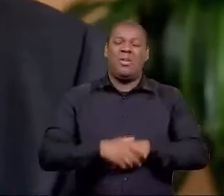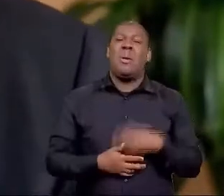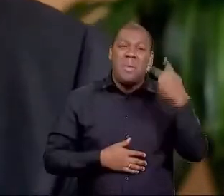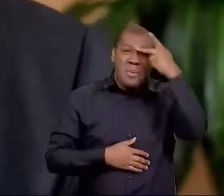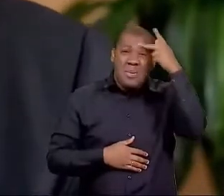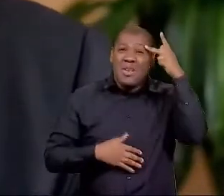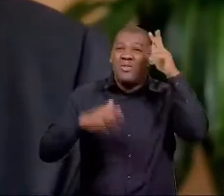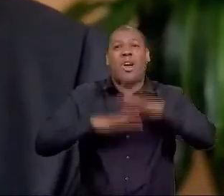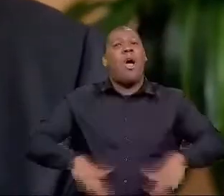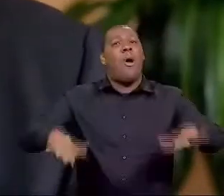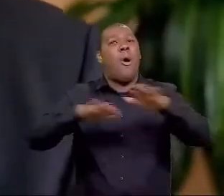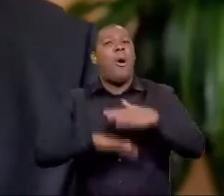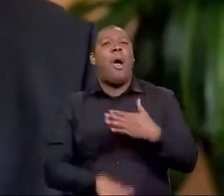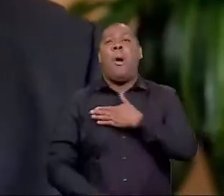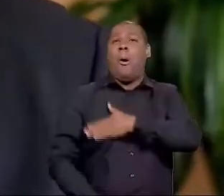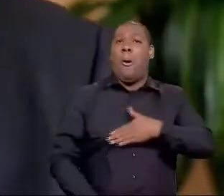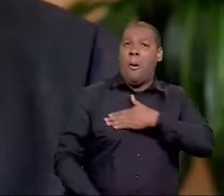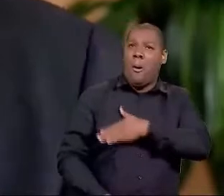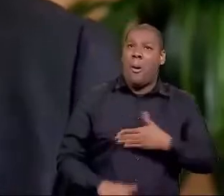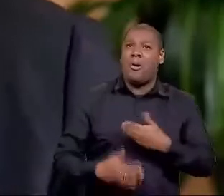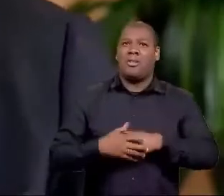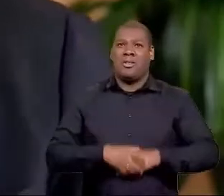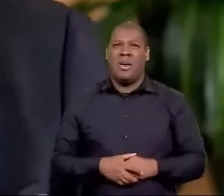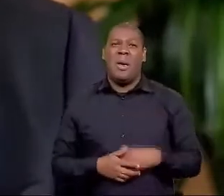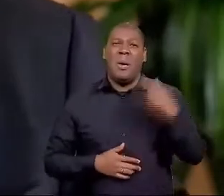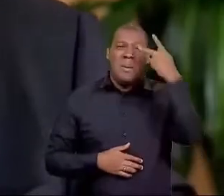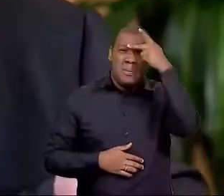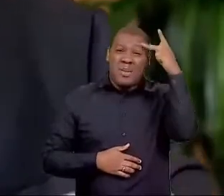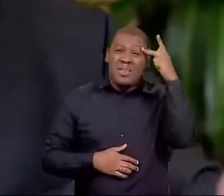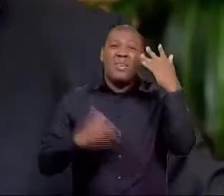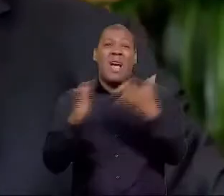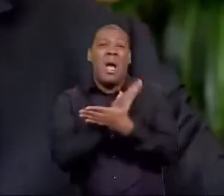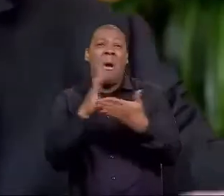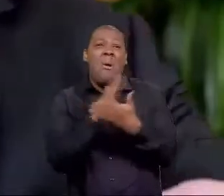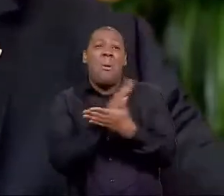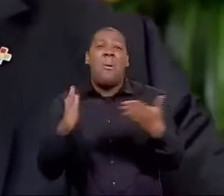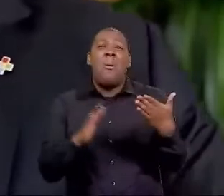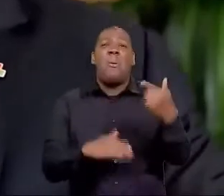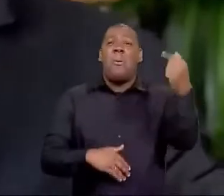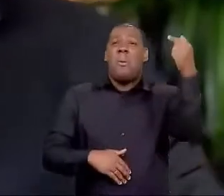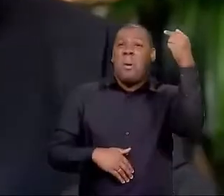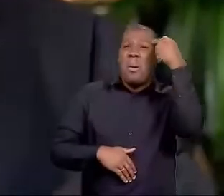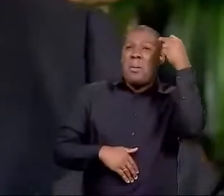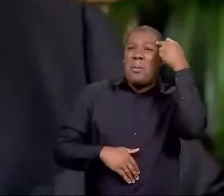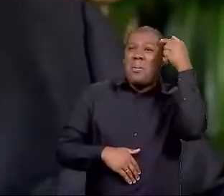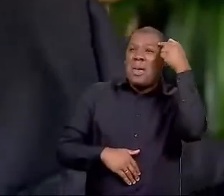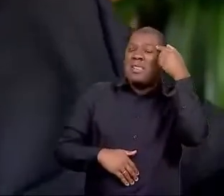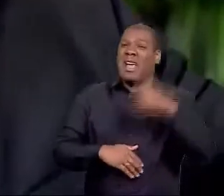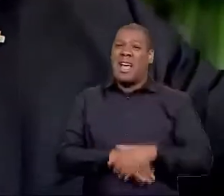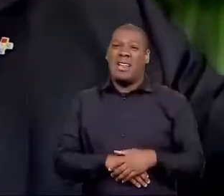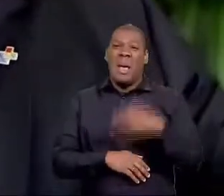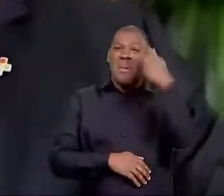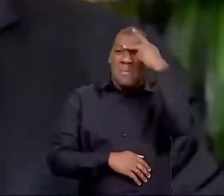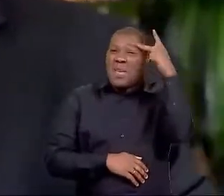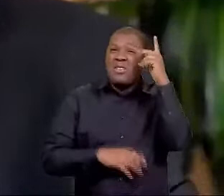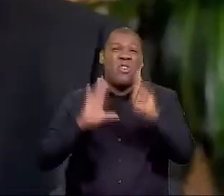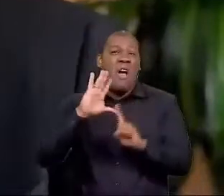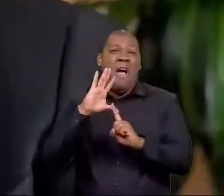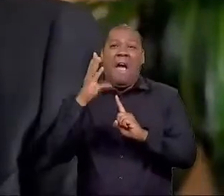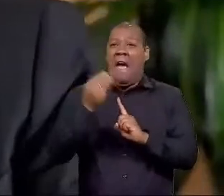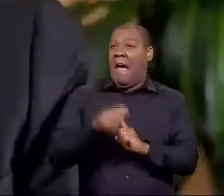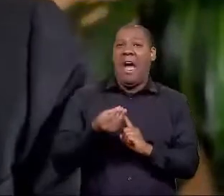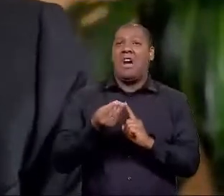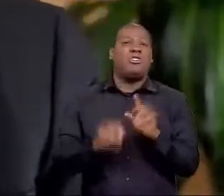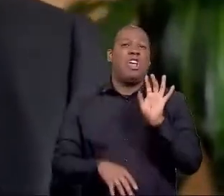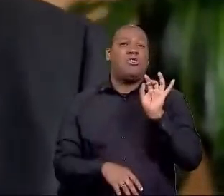que artista trabalha. Atrapalha, você tem que achar que artista atrapalha porque só gasta dinheiro, porque está beijando o outro,